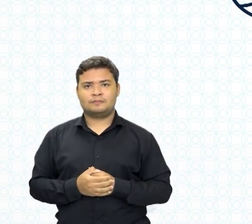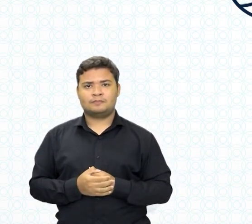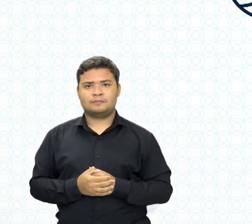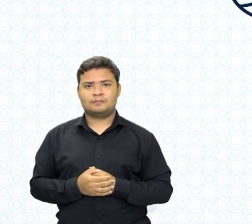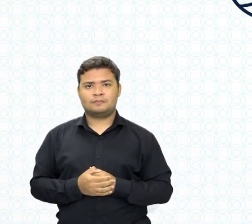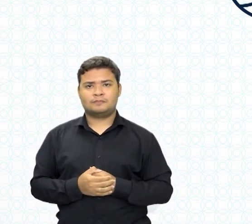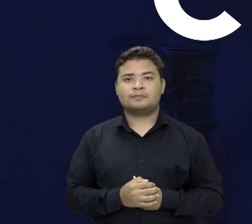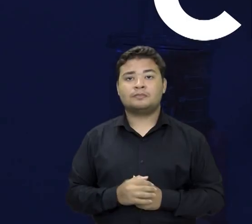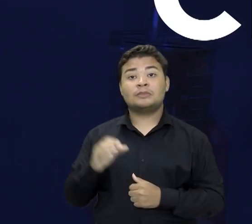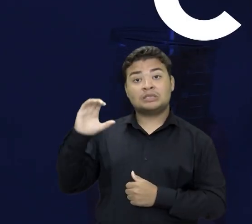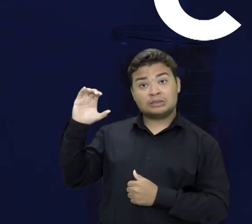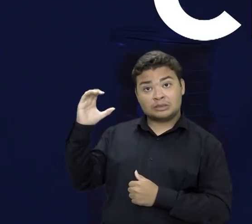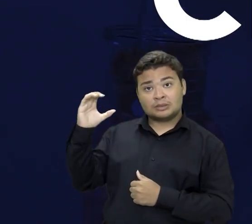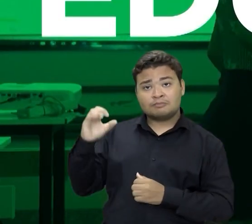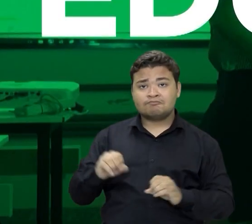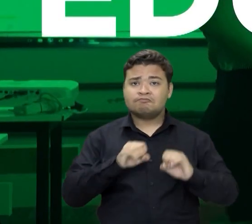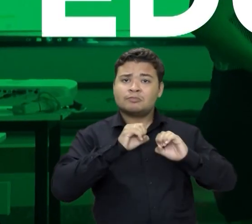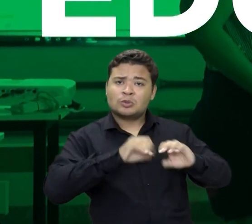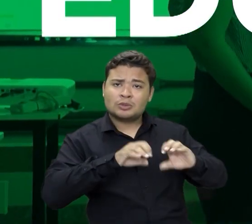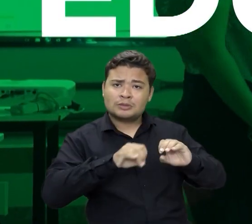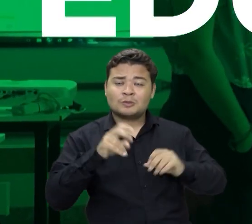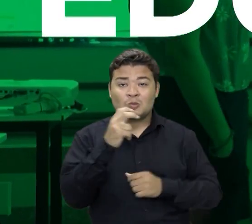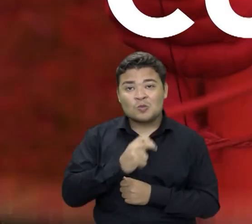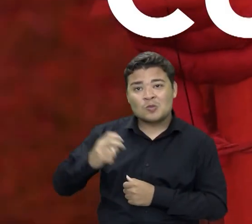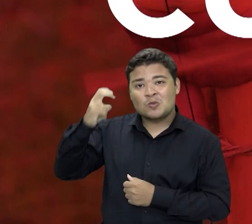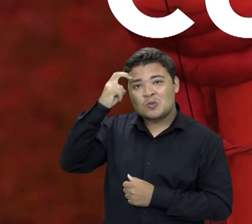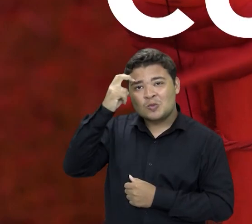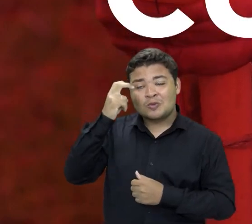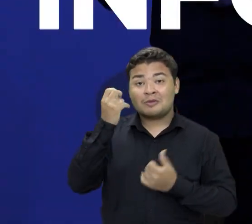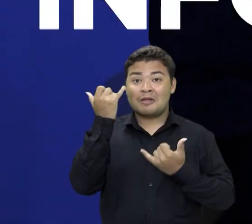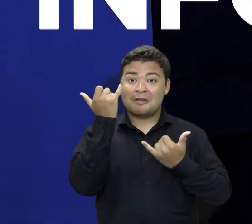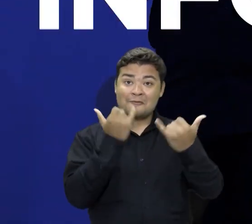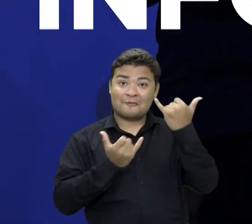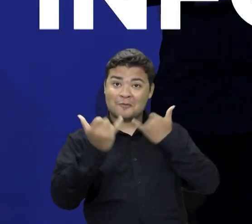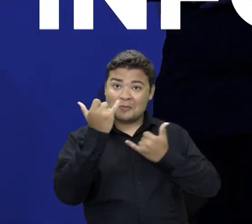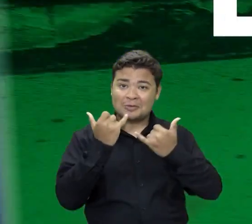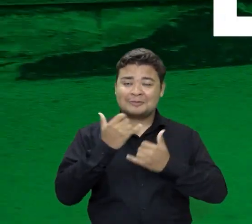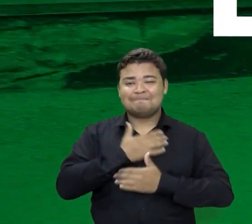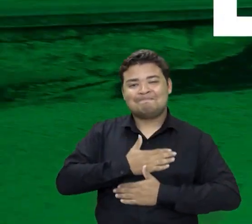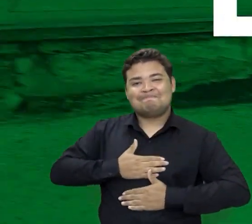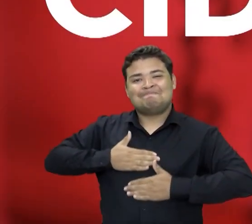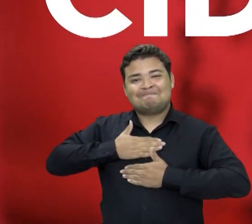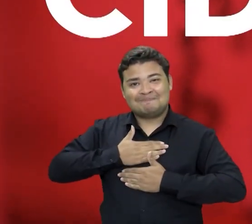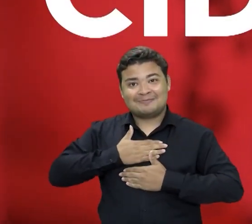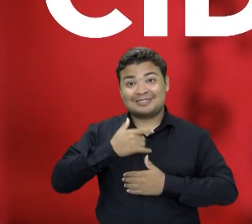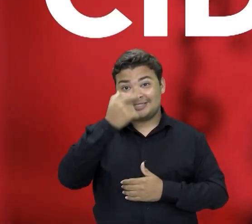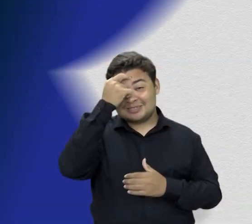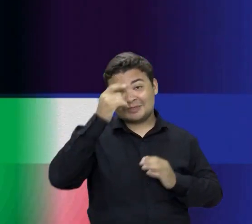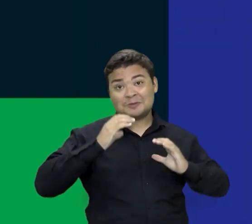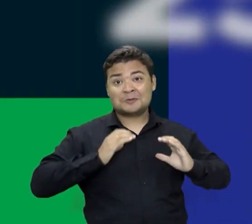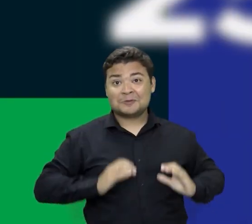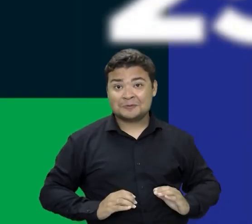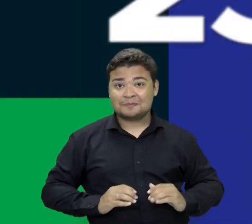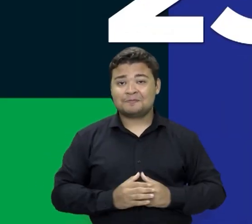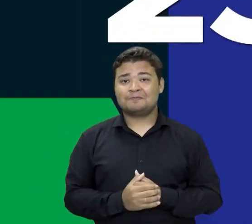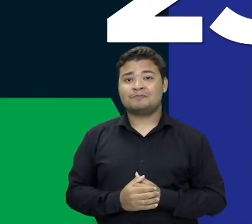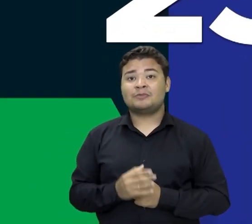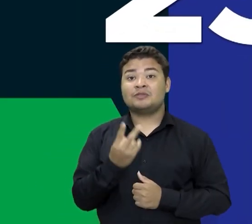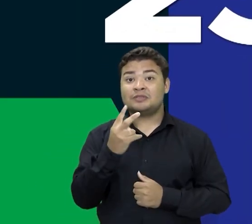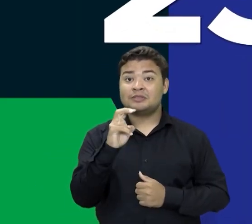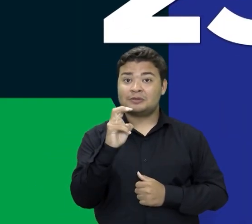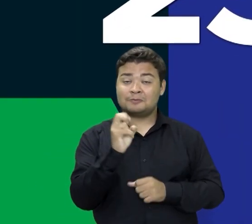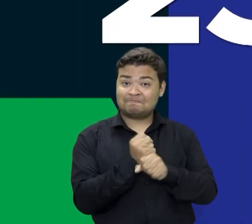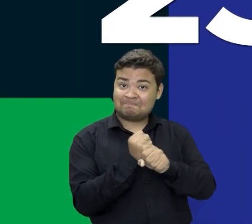atua com respeito, carinho e dedicação a quem precisar. Fundac, uma fundação feita por gente que cuida